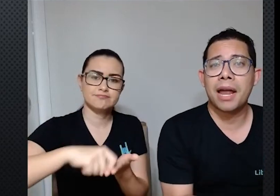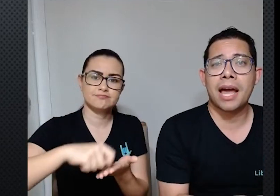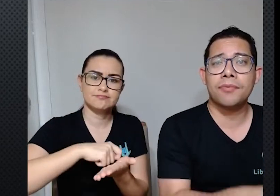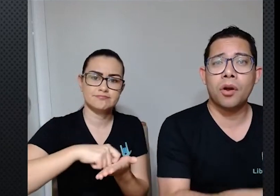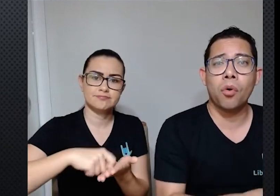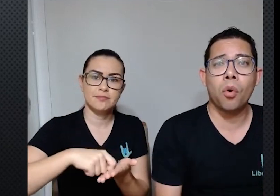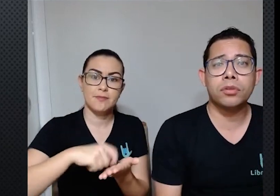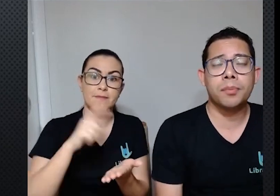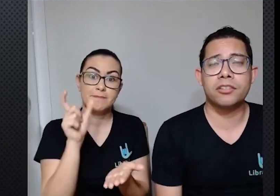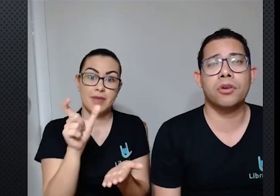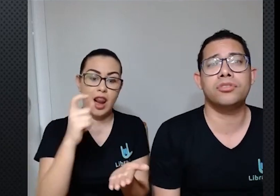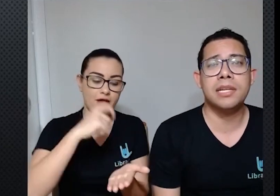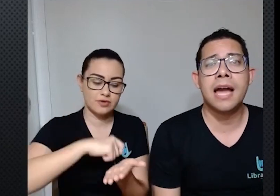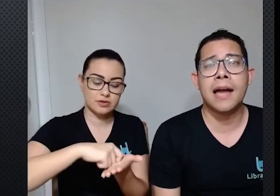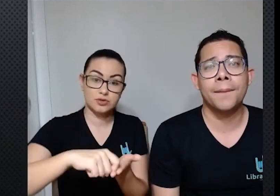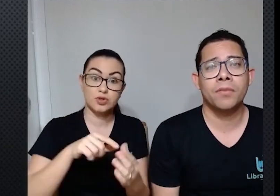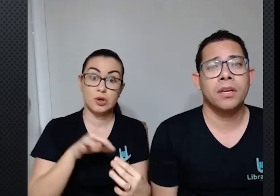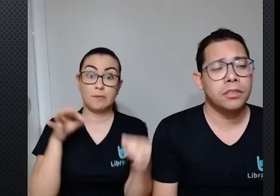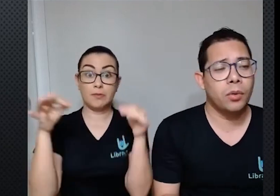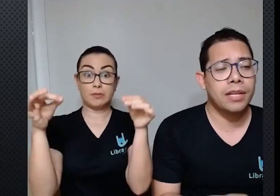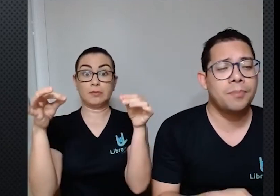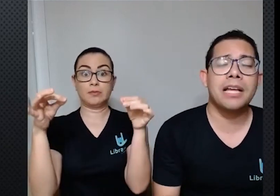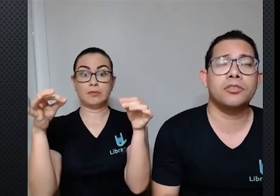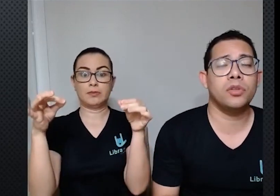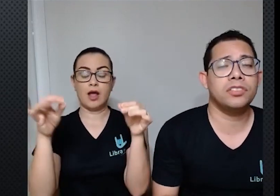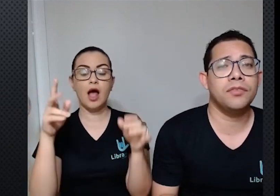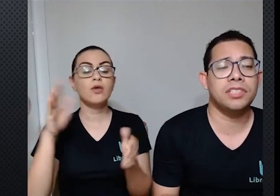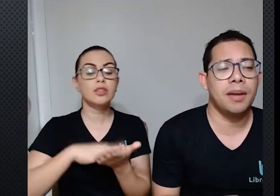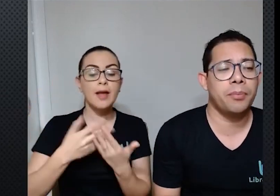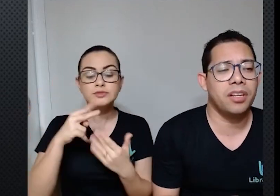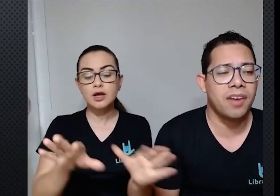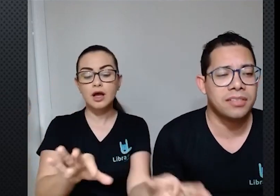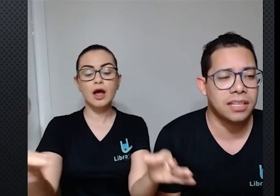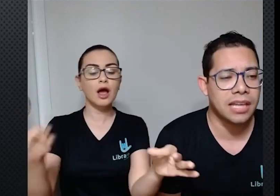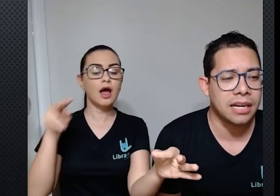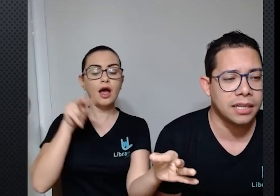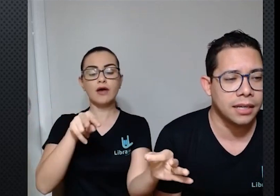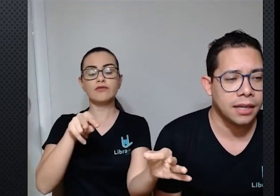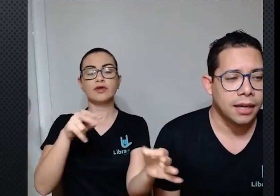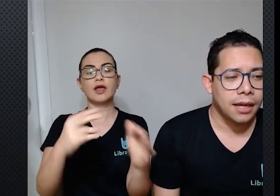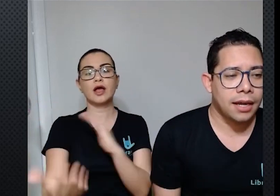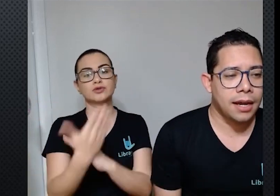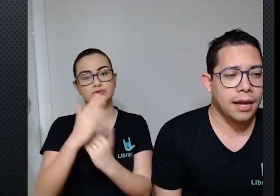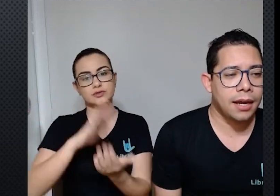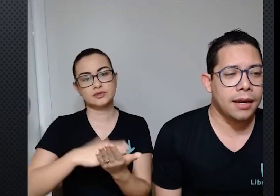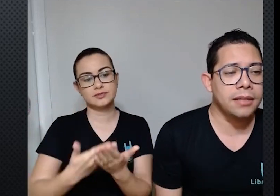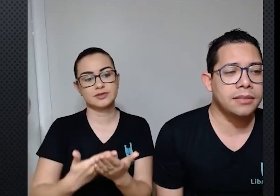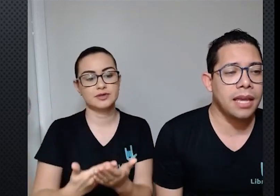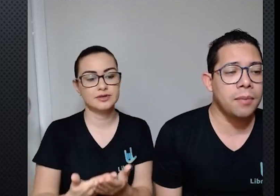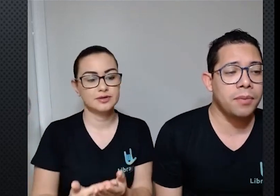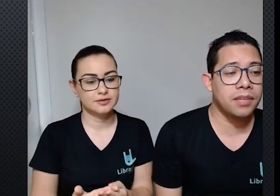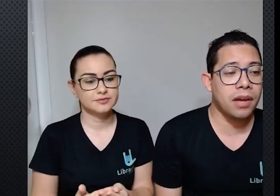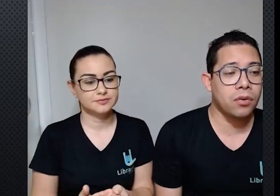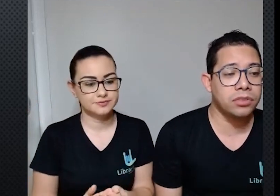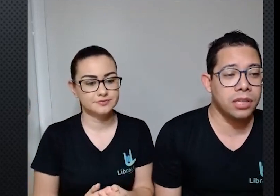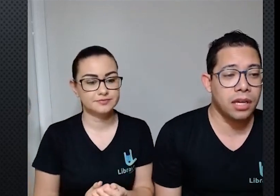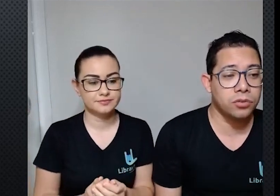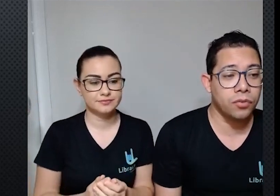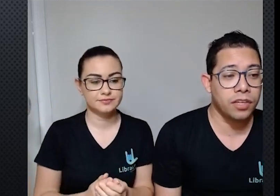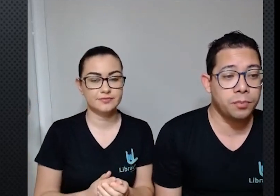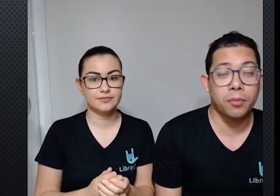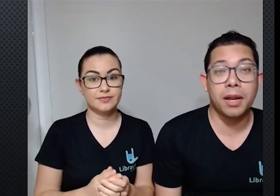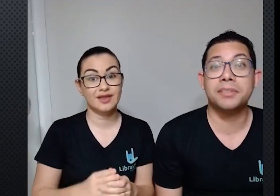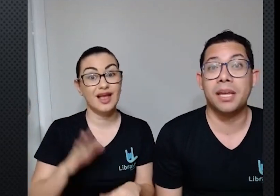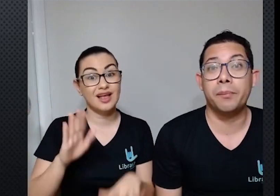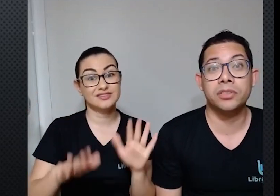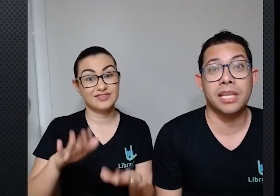uma palavra ou outra para te auxiliar. São adaptações que você vai poder fazer, tá, Ana? Nem sempre você vai conseguir